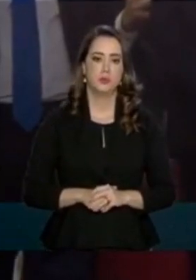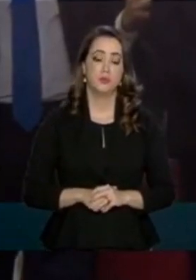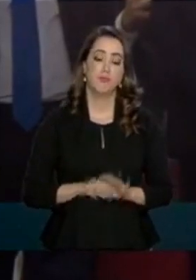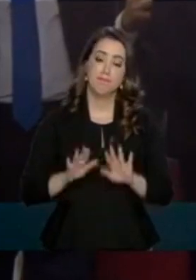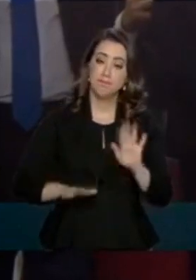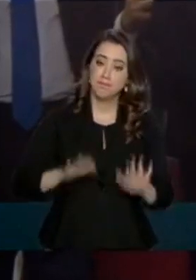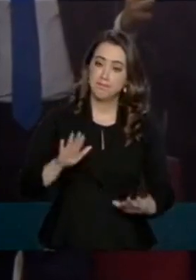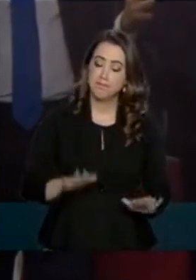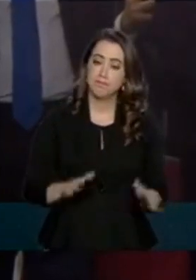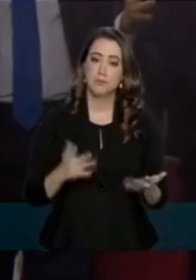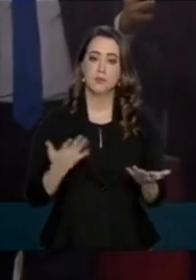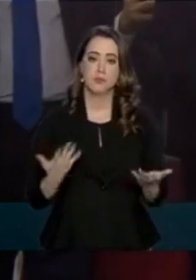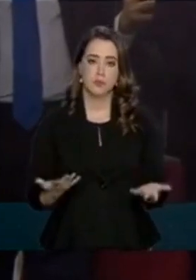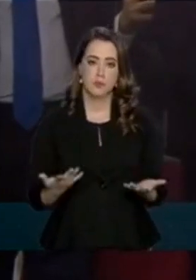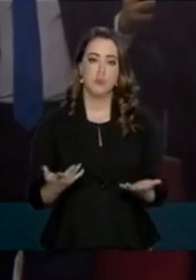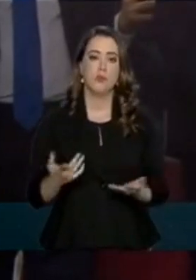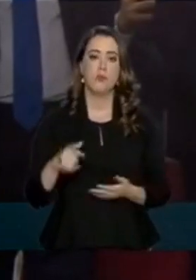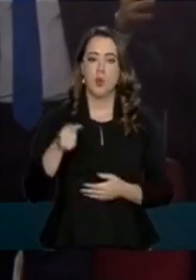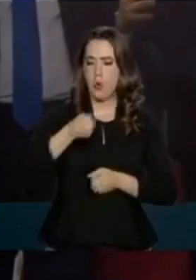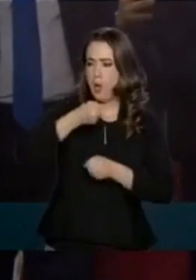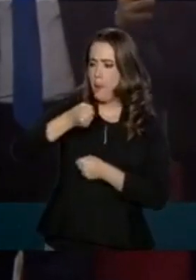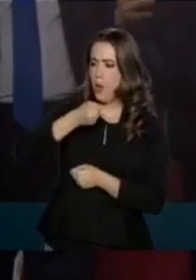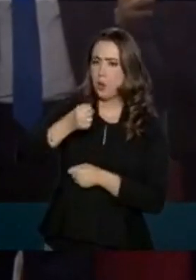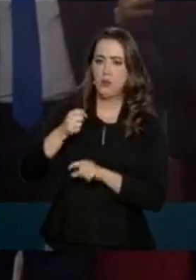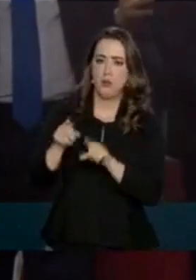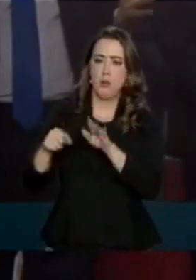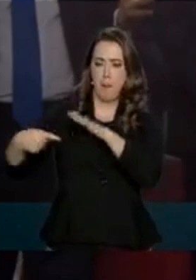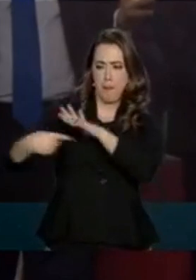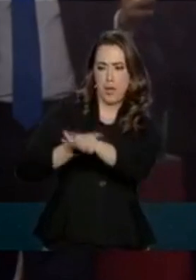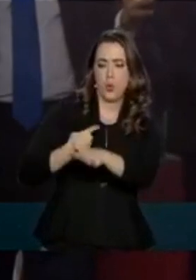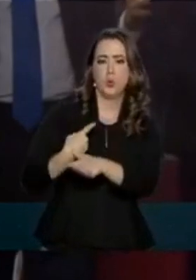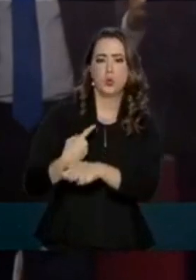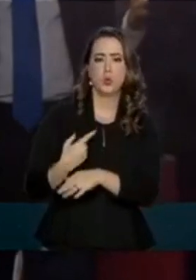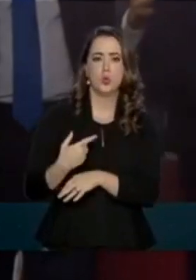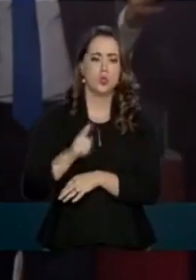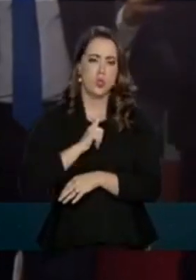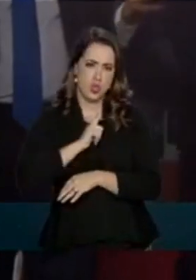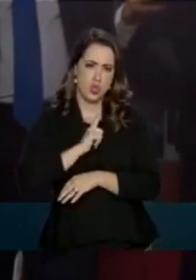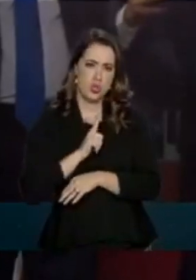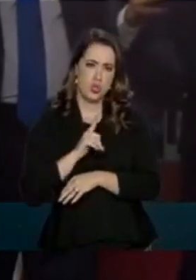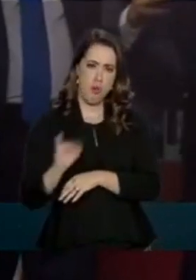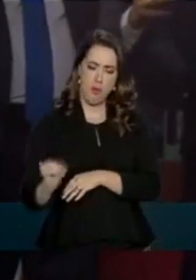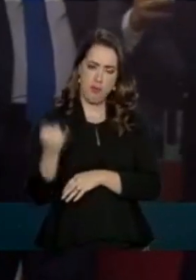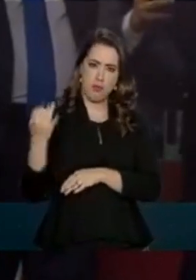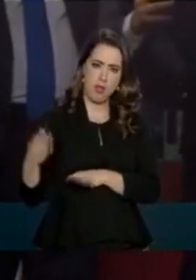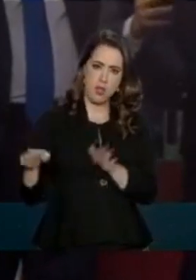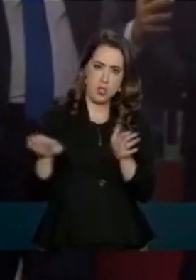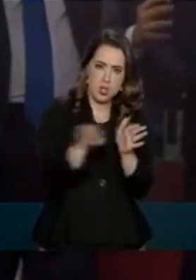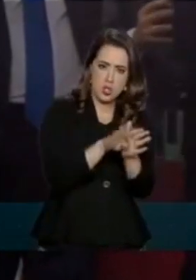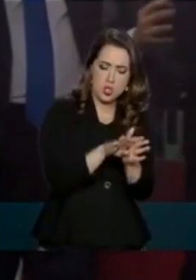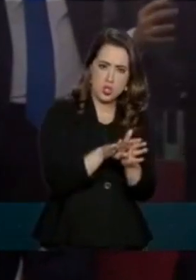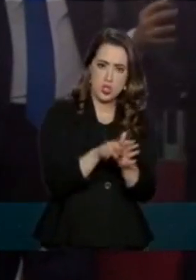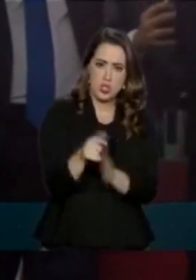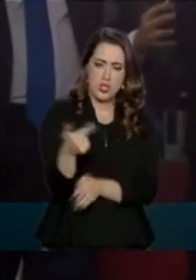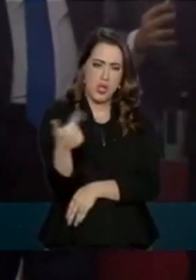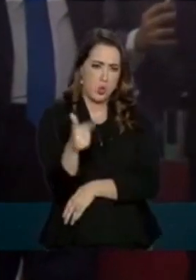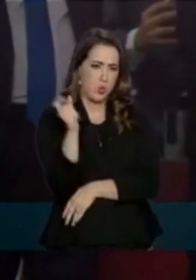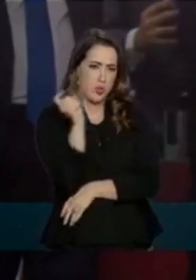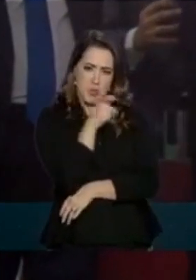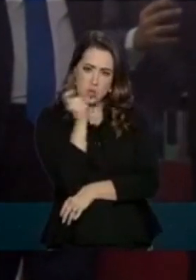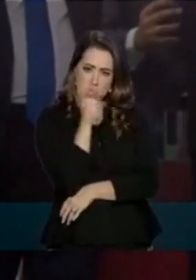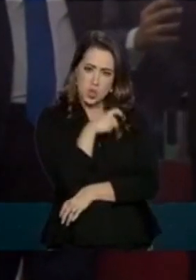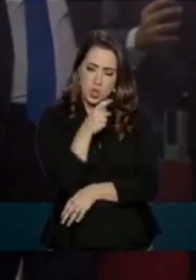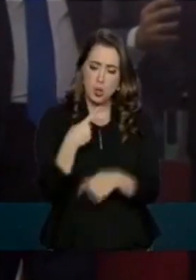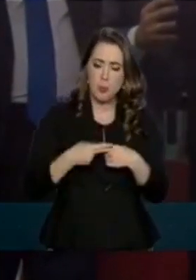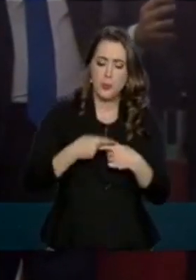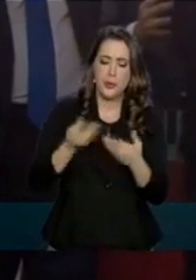Certa vez, uma repórter me perguntou se eu tinha alguma chance de chegar sem mentir,